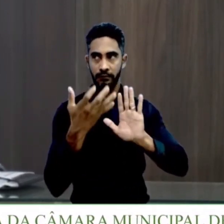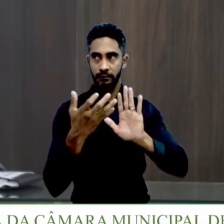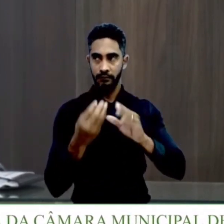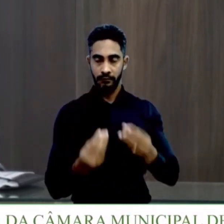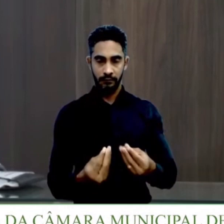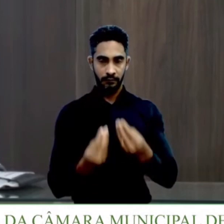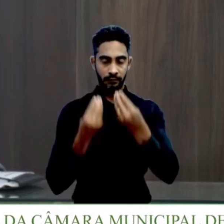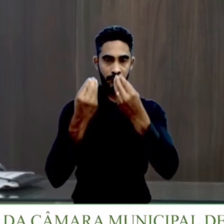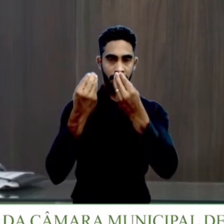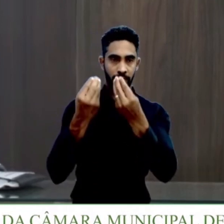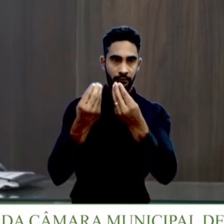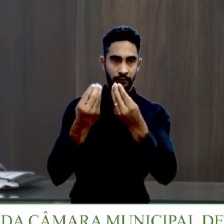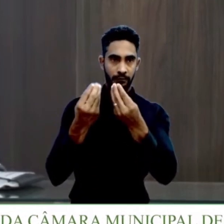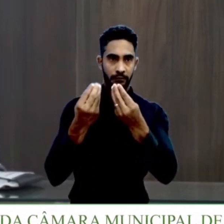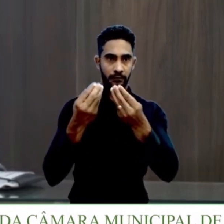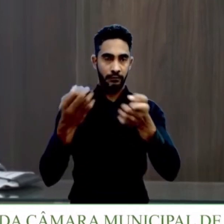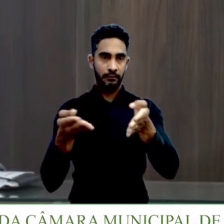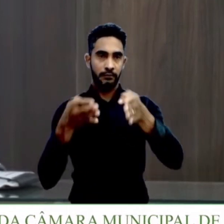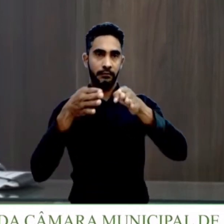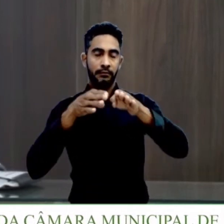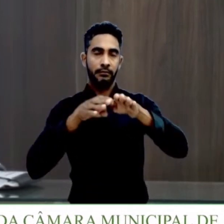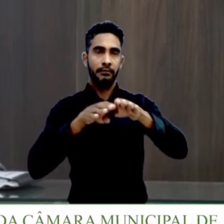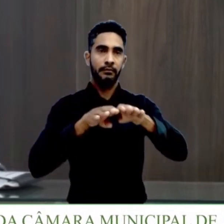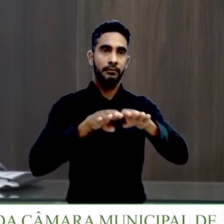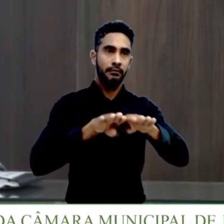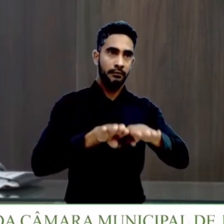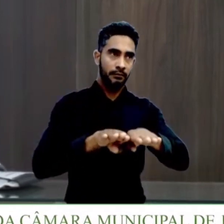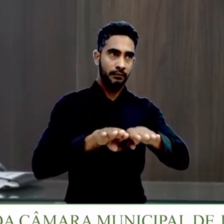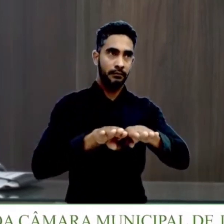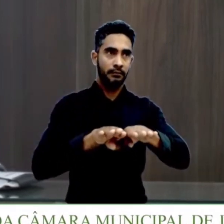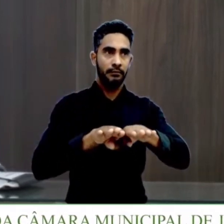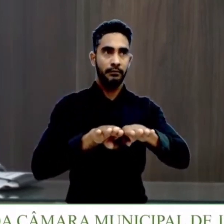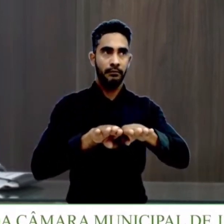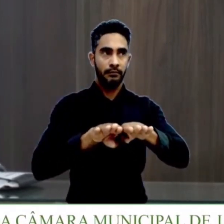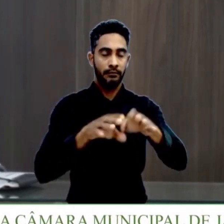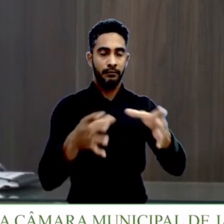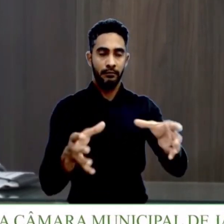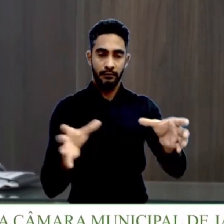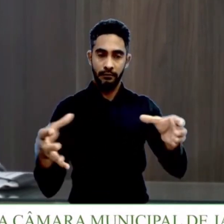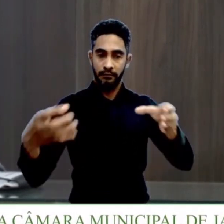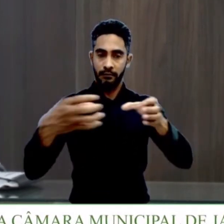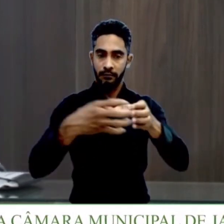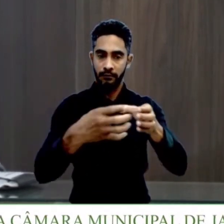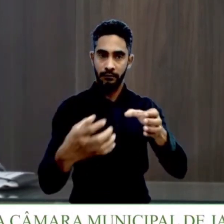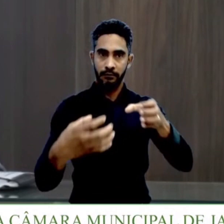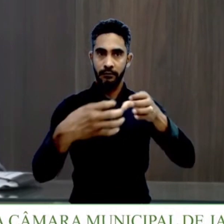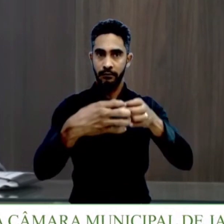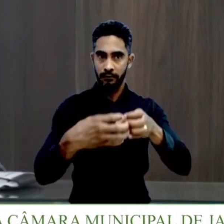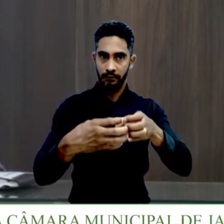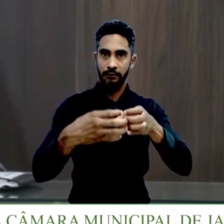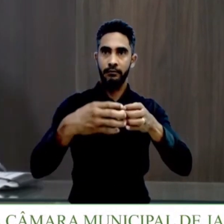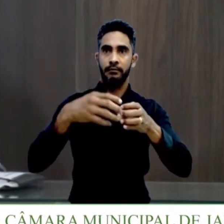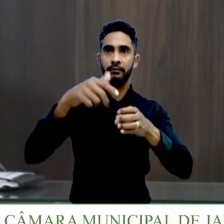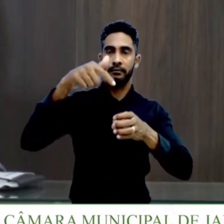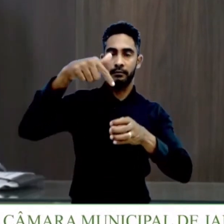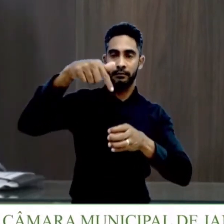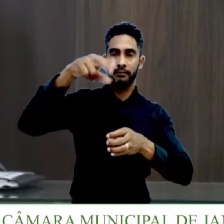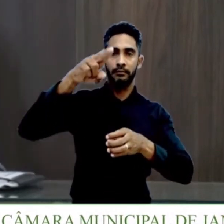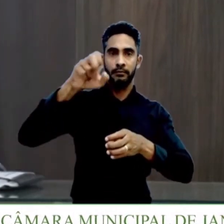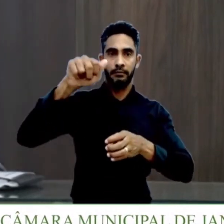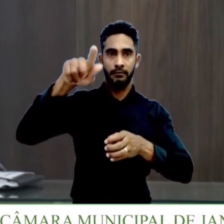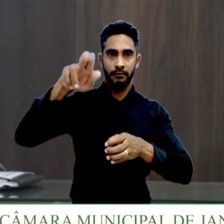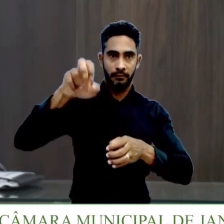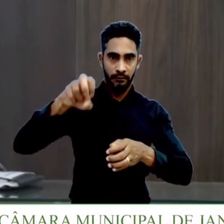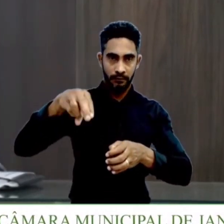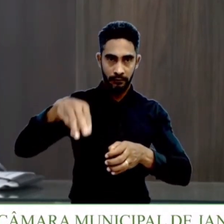que seja providenciada a inclusão dos distritos de Quemquem e Vila Nova dos Poções no cronograma do